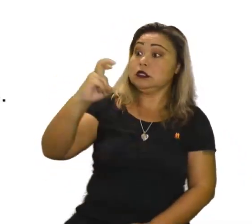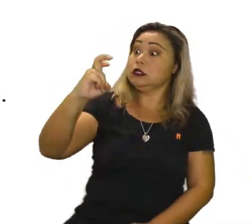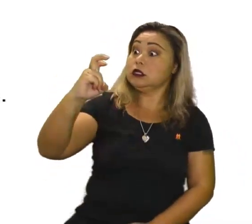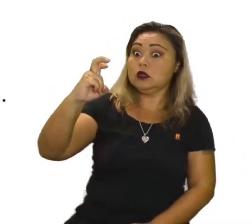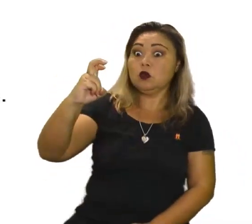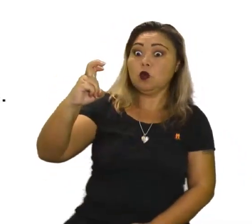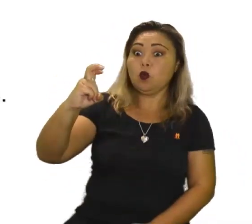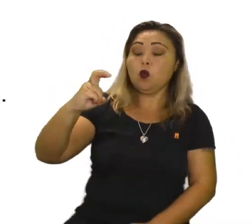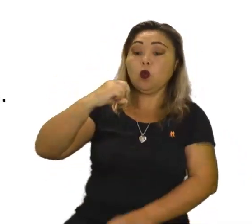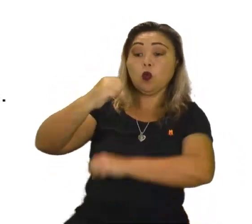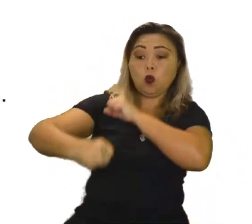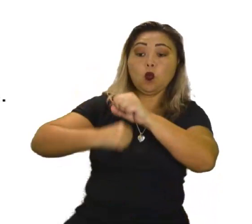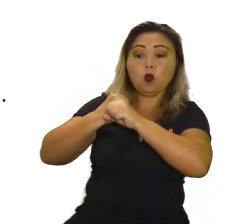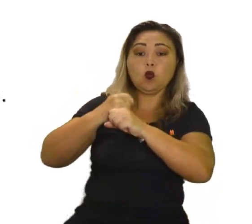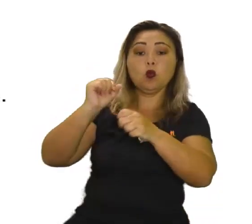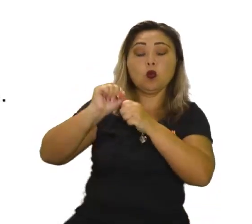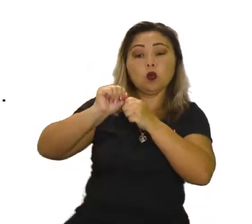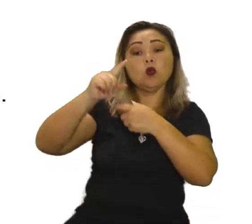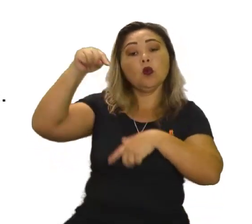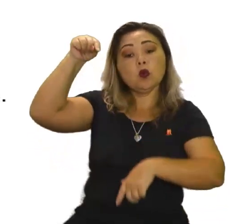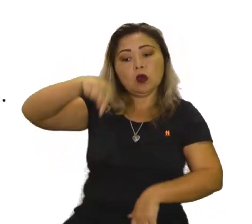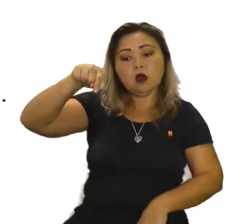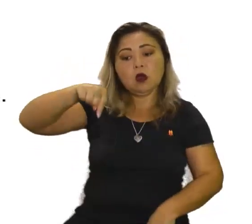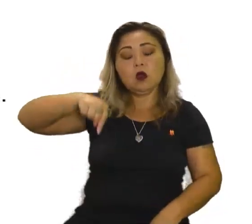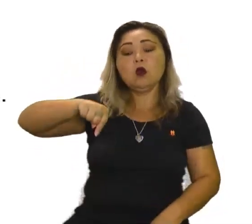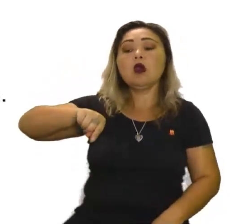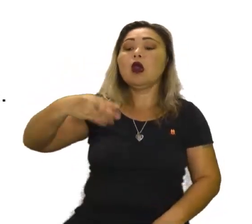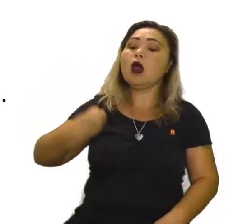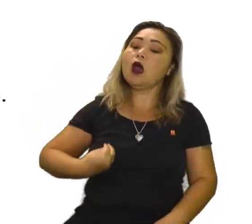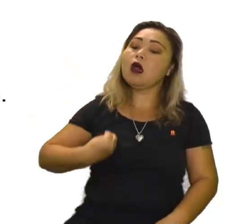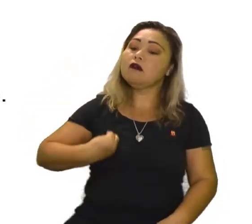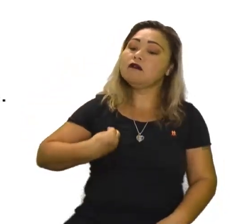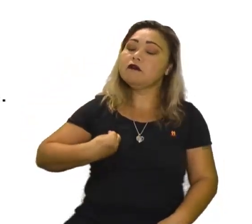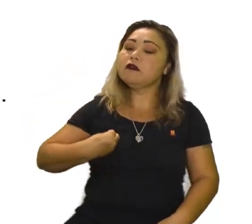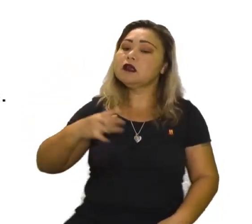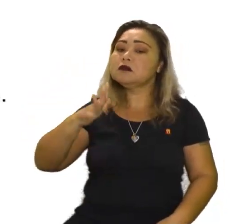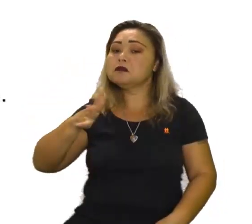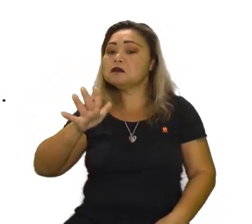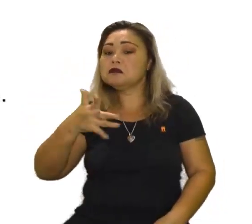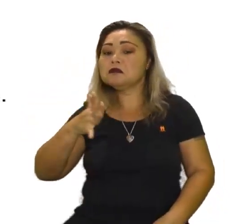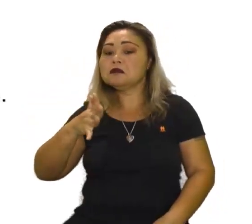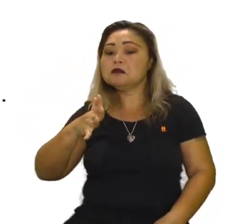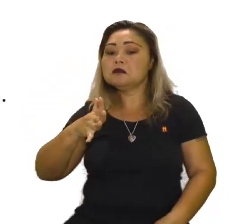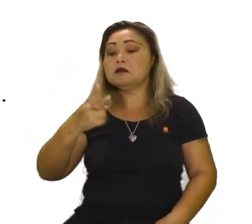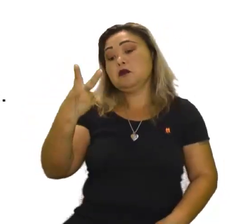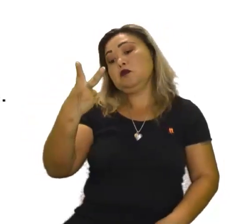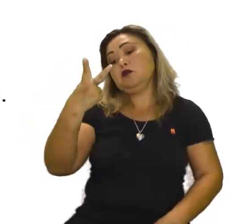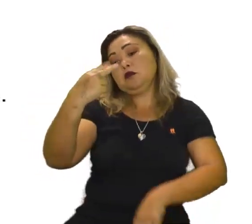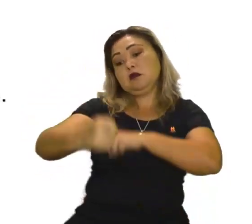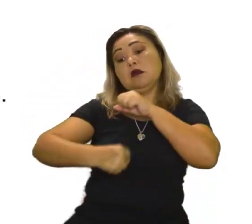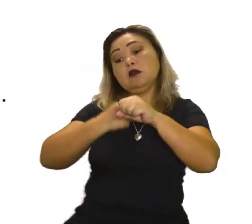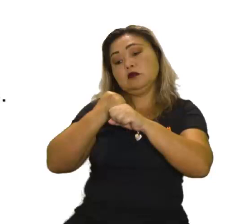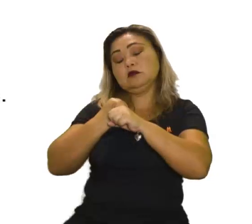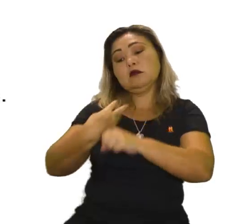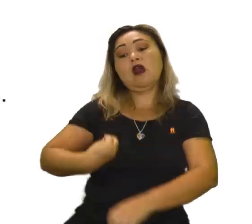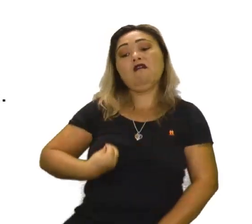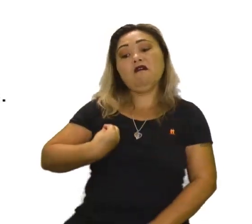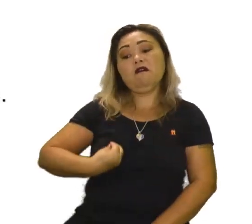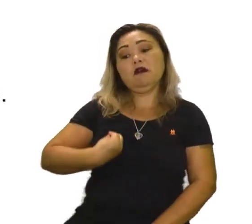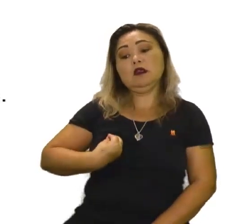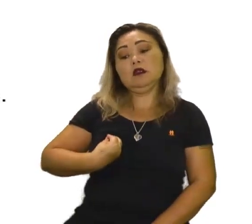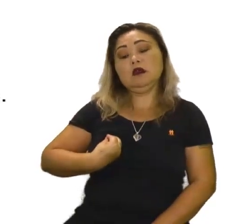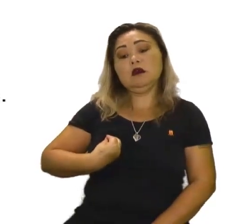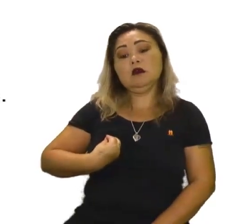nas condições tropicais do Brasil, sua vida útil é aproximadamente de 2 anos. E